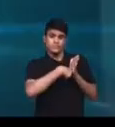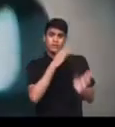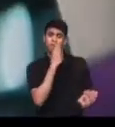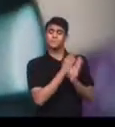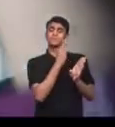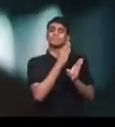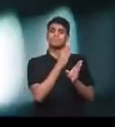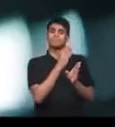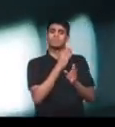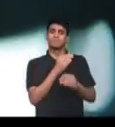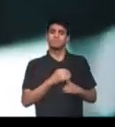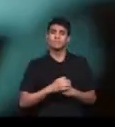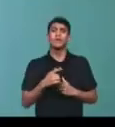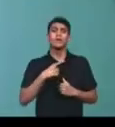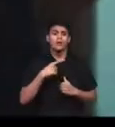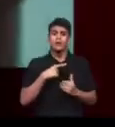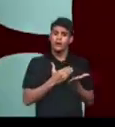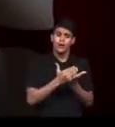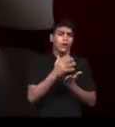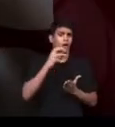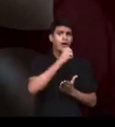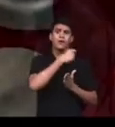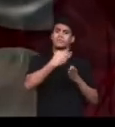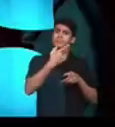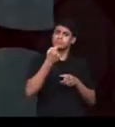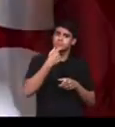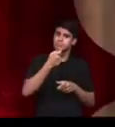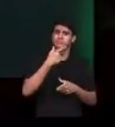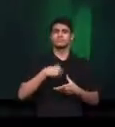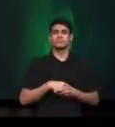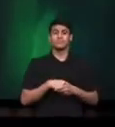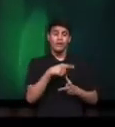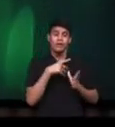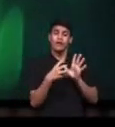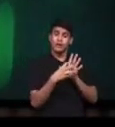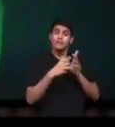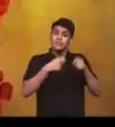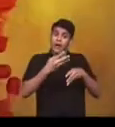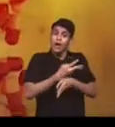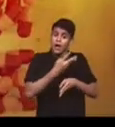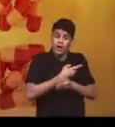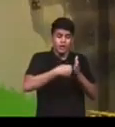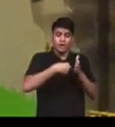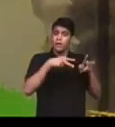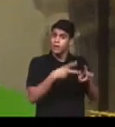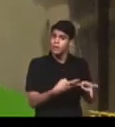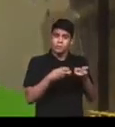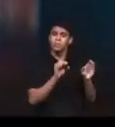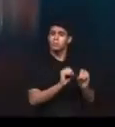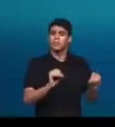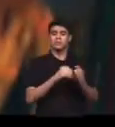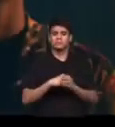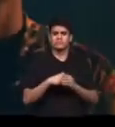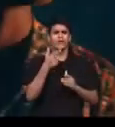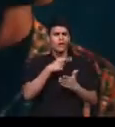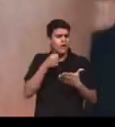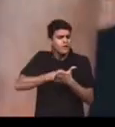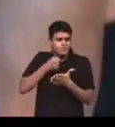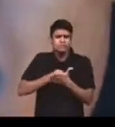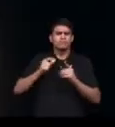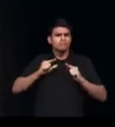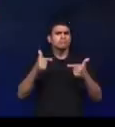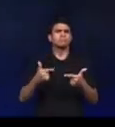não podemos colocar em risco tantos anos de vitórias no combate ao HIV previna-se e em dúvida procure